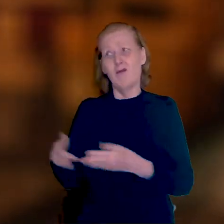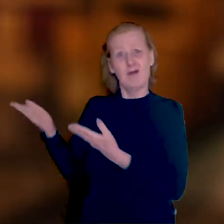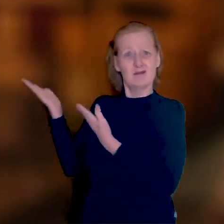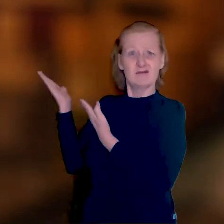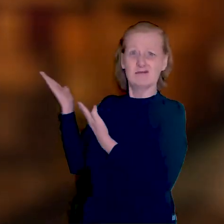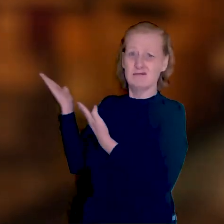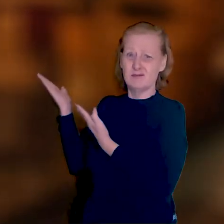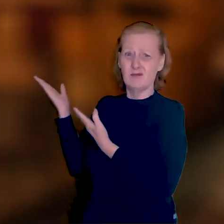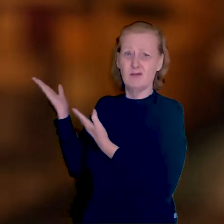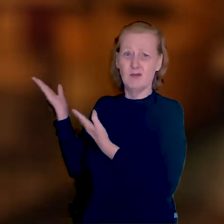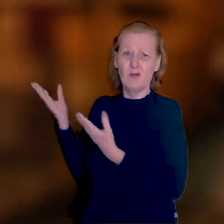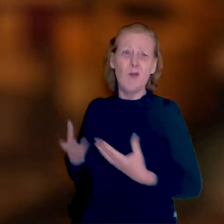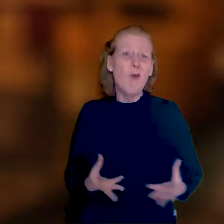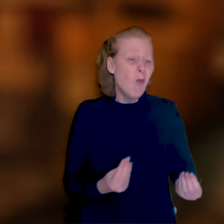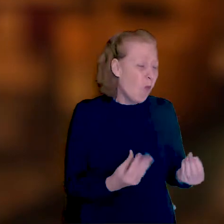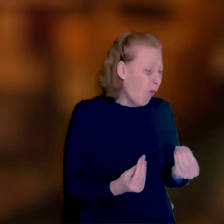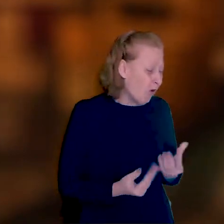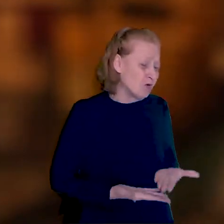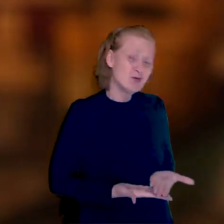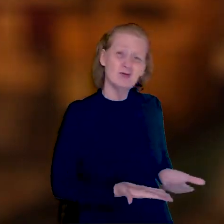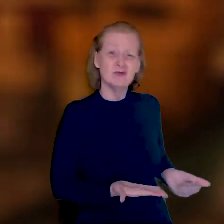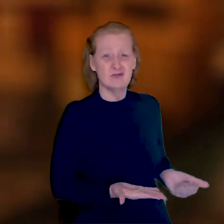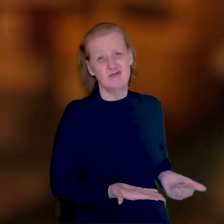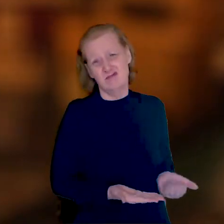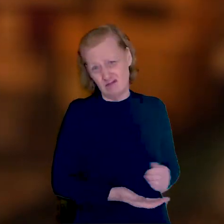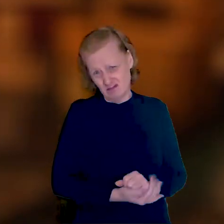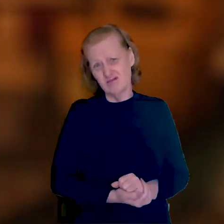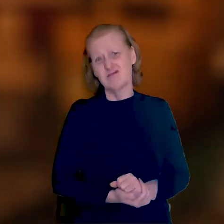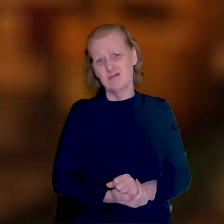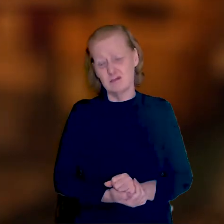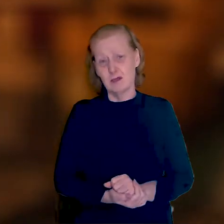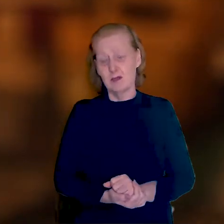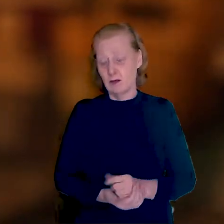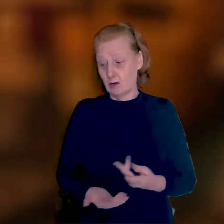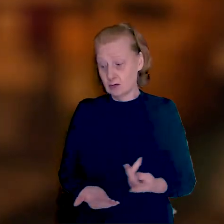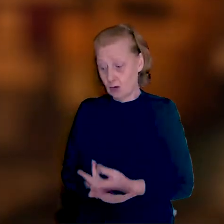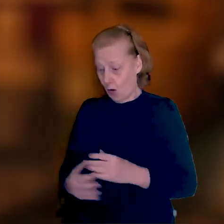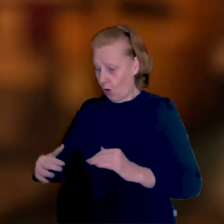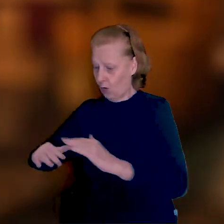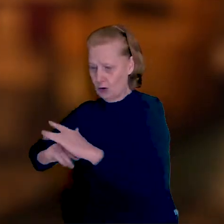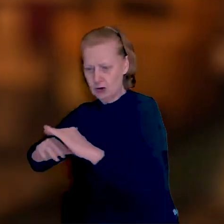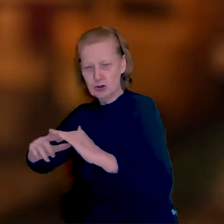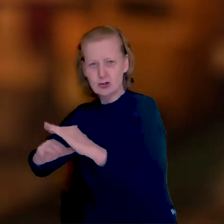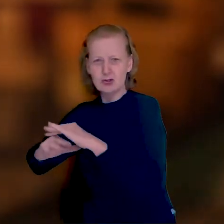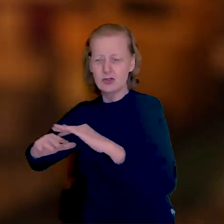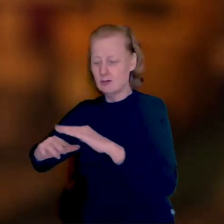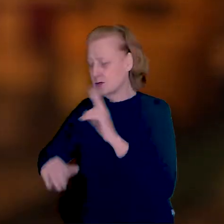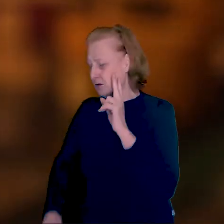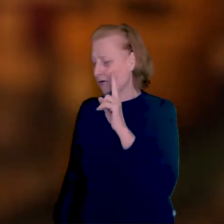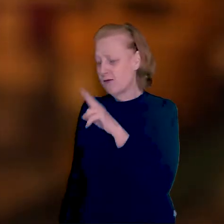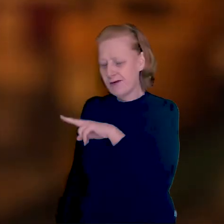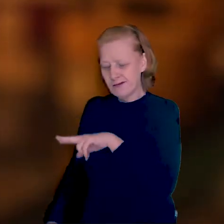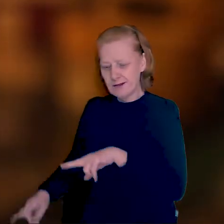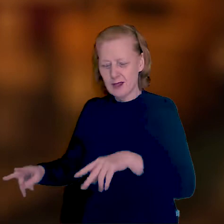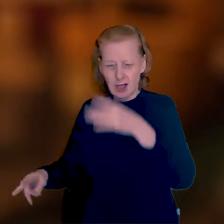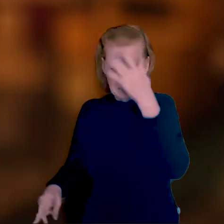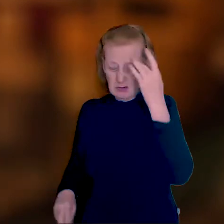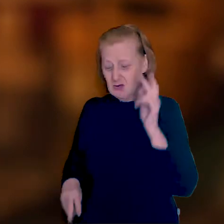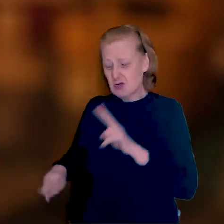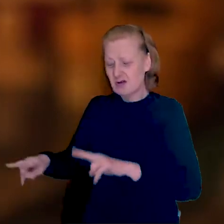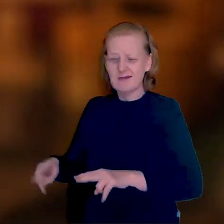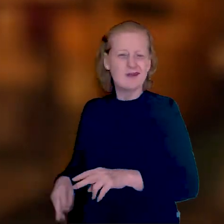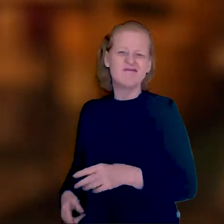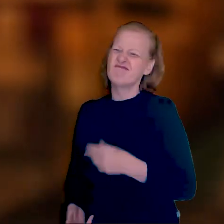vários, muitos fuorídeos. Então é um enxame assim que o pessoal olha assim,